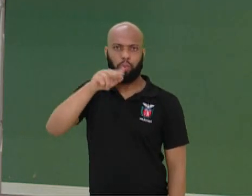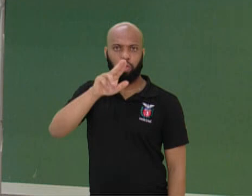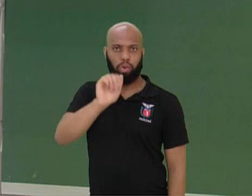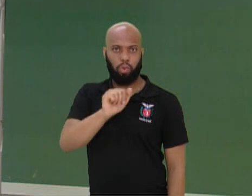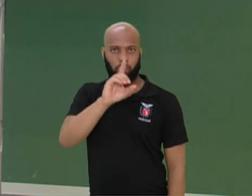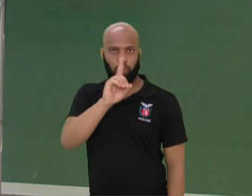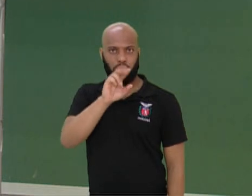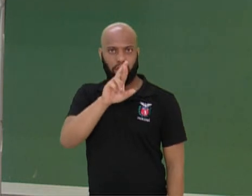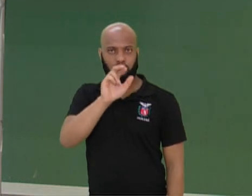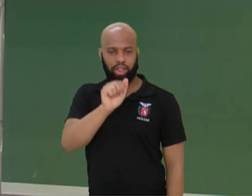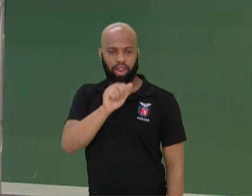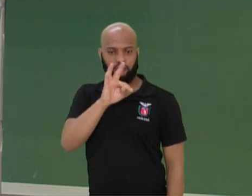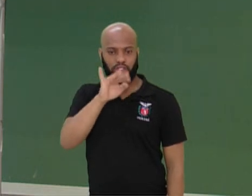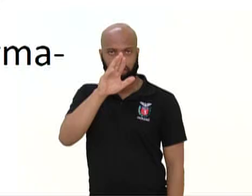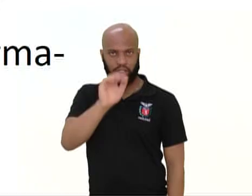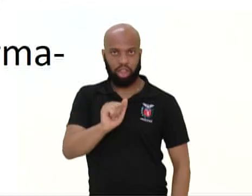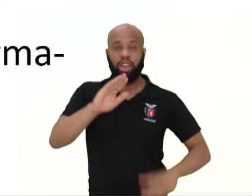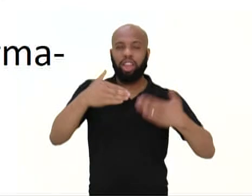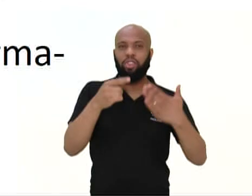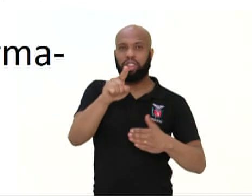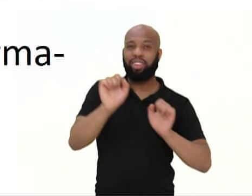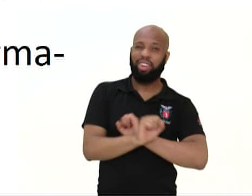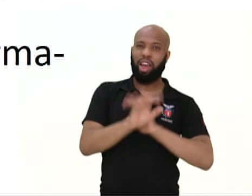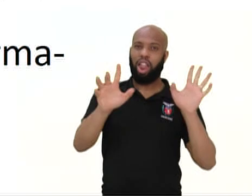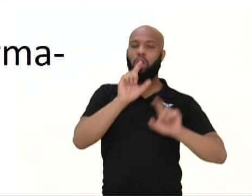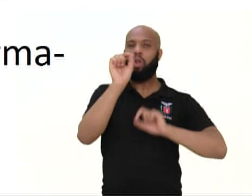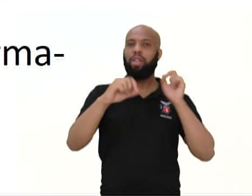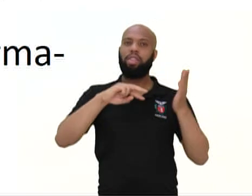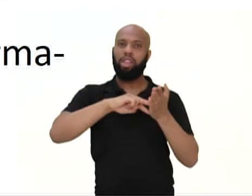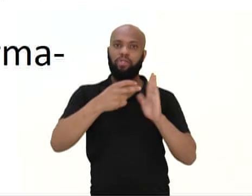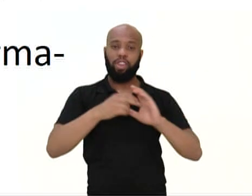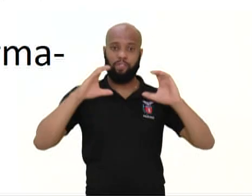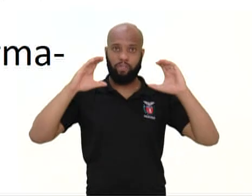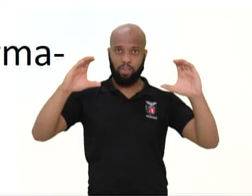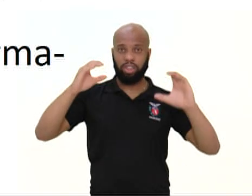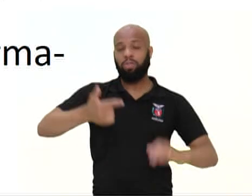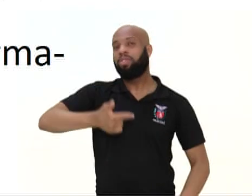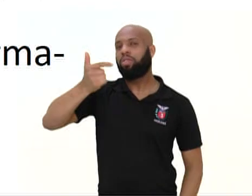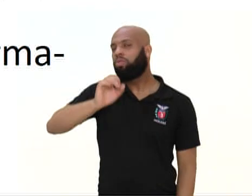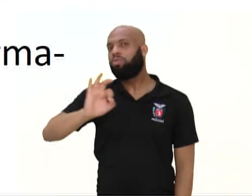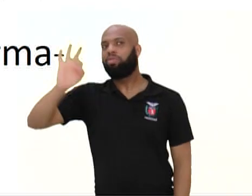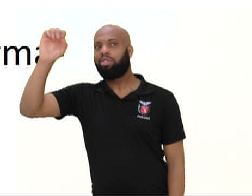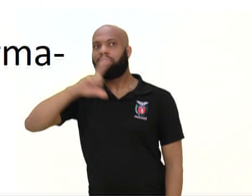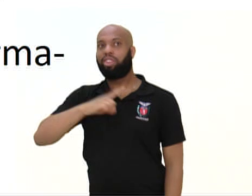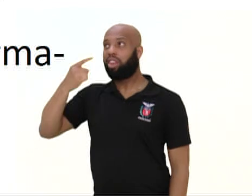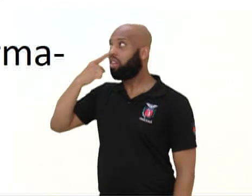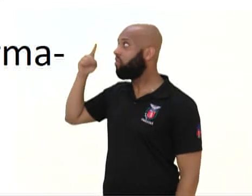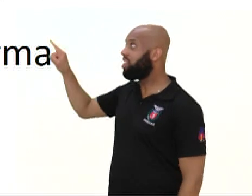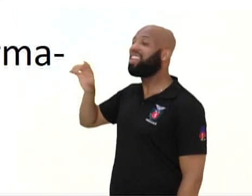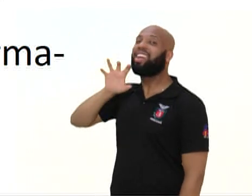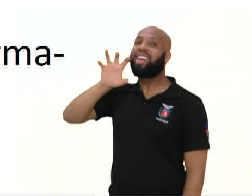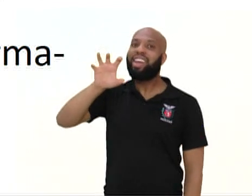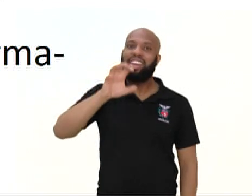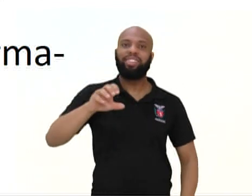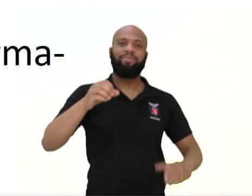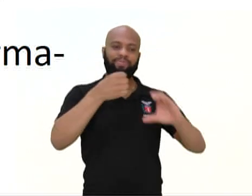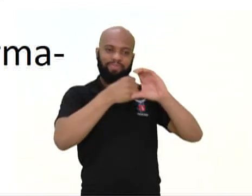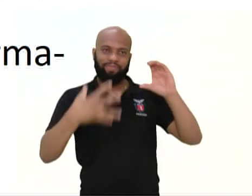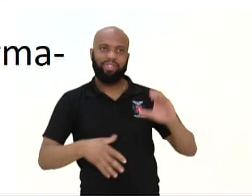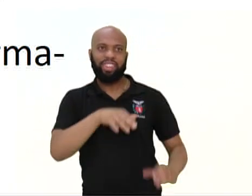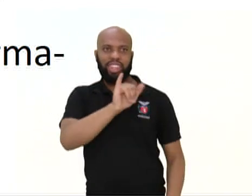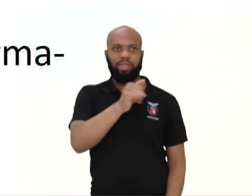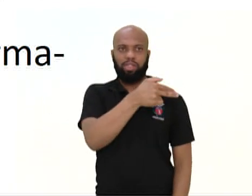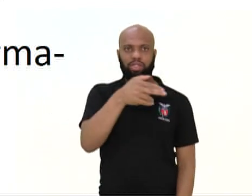ficar bem claro na sua cabeça, né, do que é uma função quadrática. Então, a função quadrática ela tem que ter essa característica, olha, y igual a ax